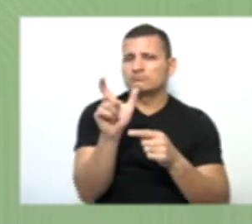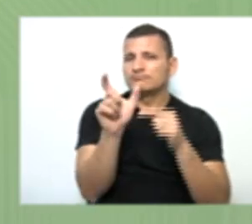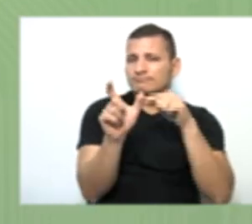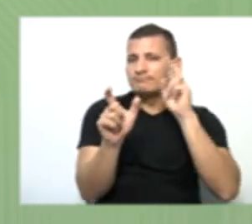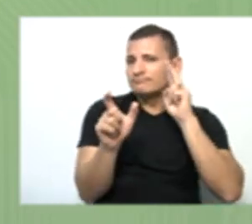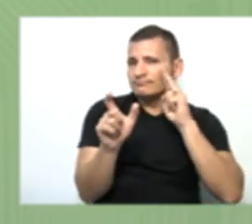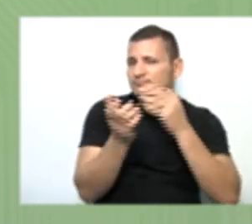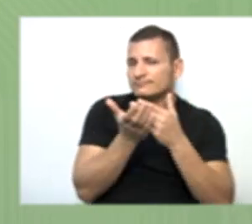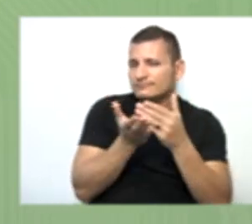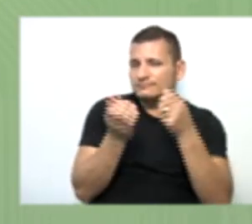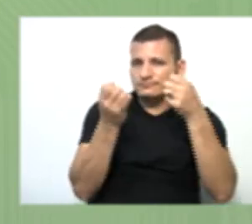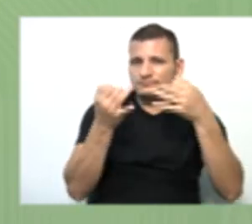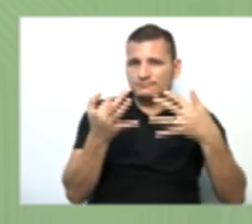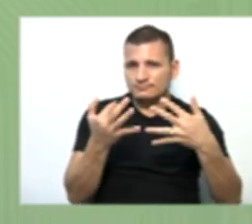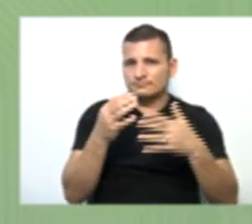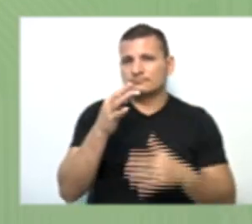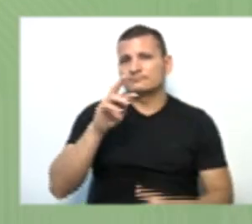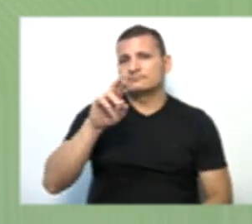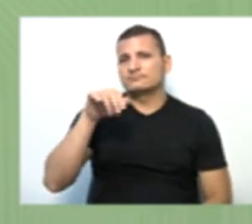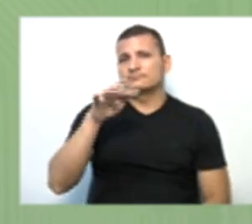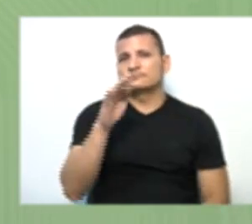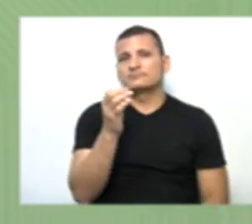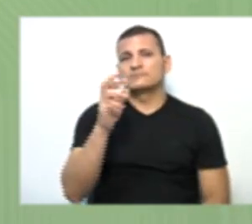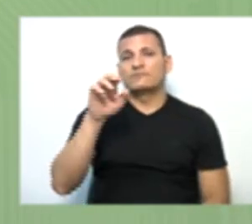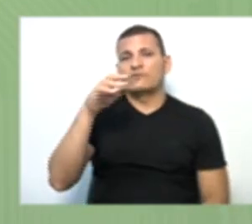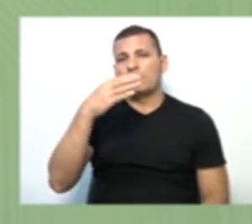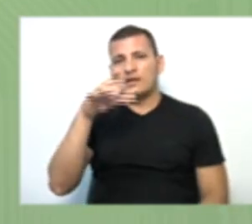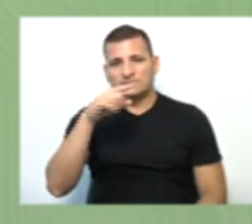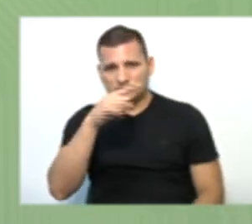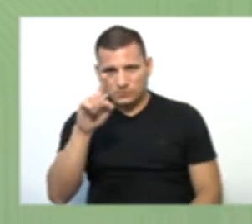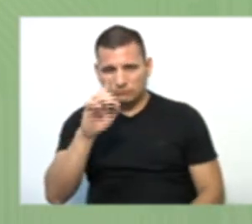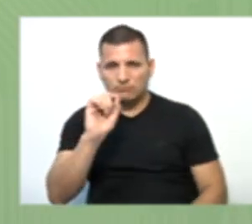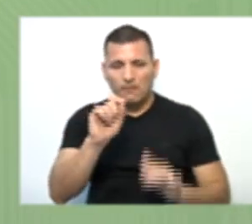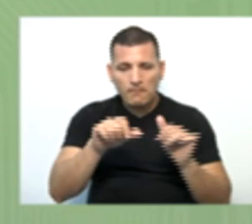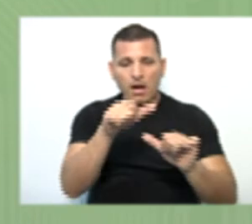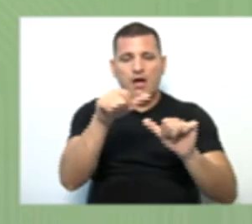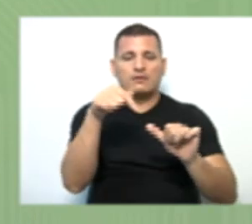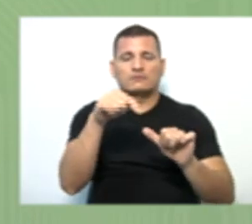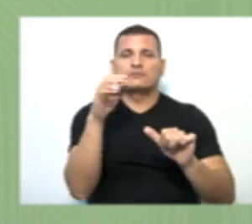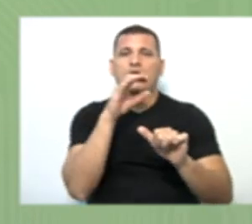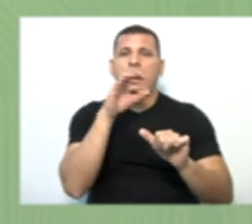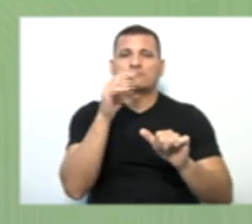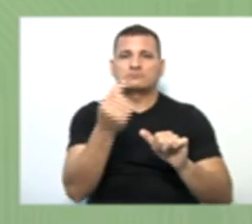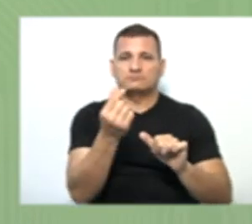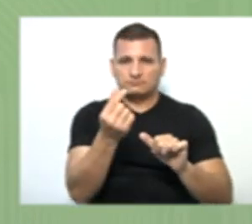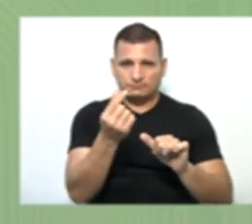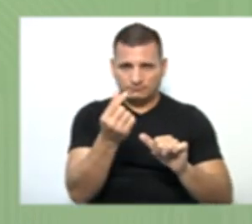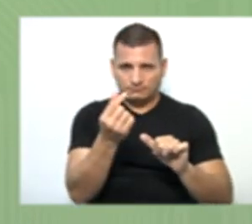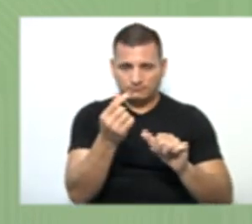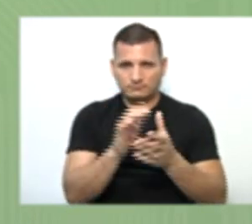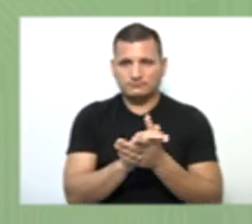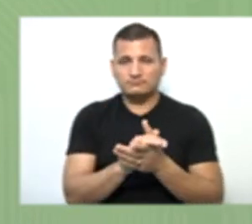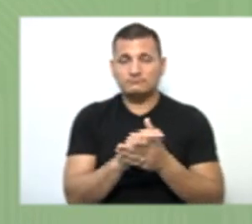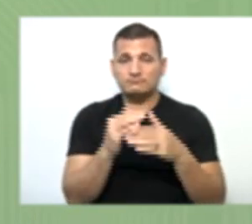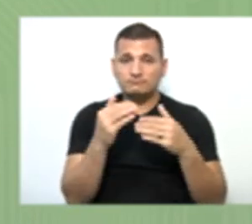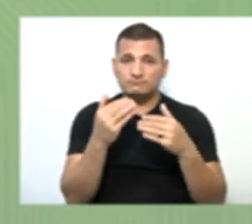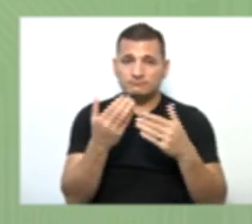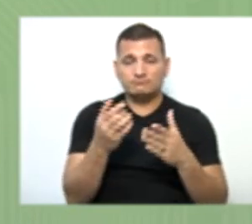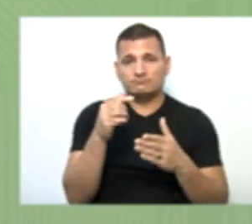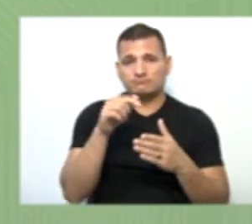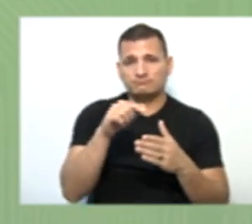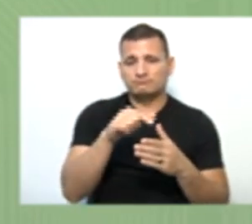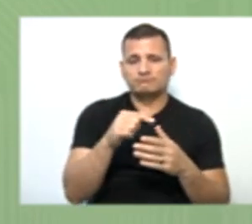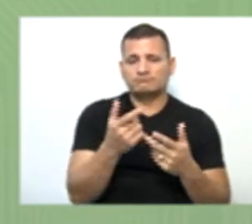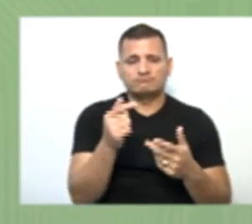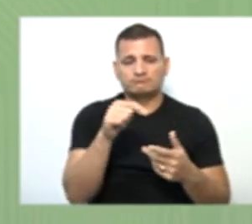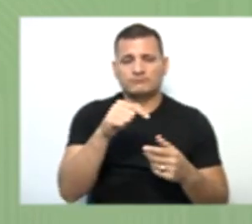é transformar o dinheiro de forma rápida. Então, quanto mais rápido conseguimos transformar um bem